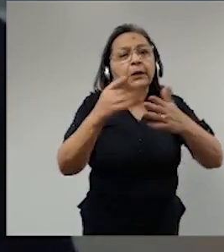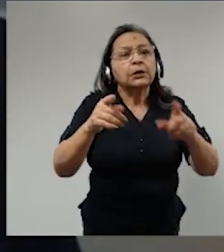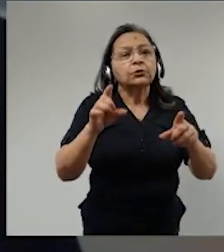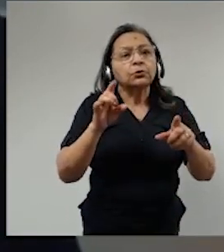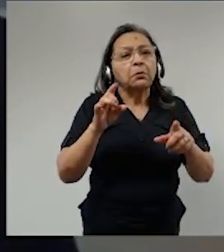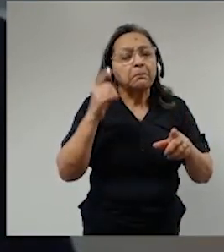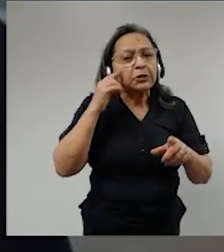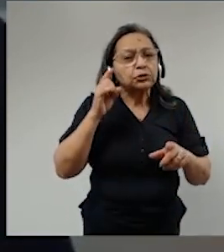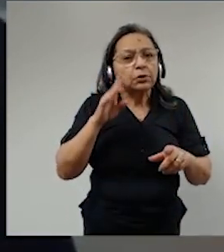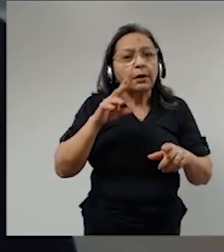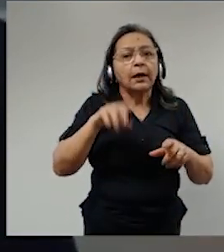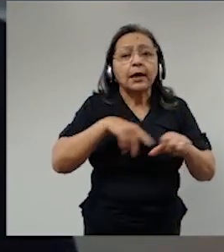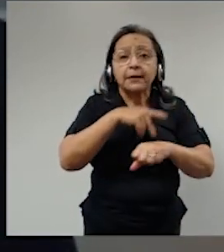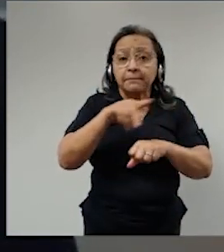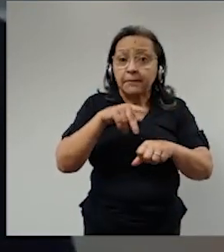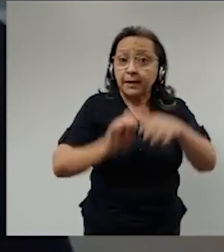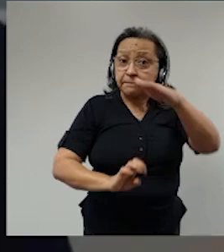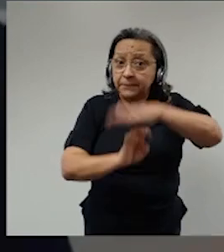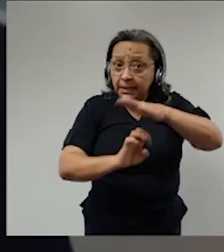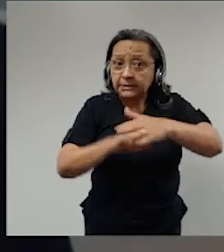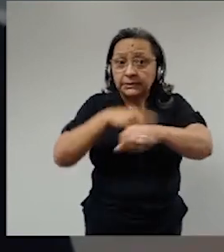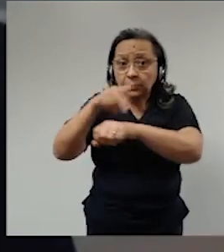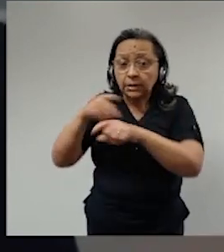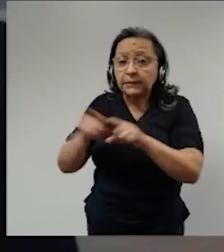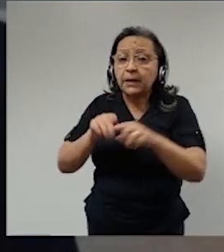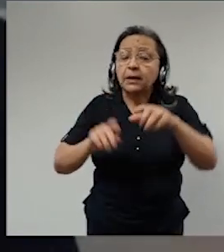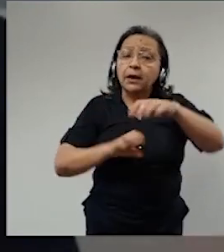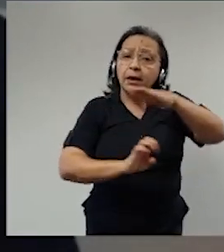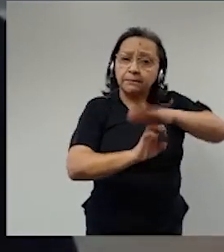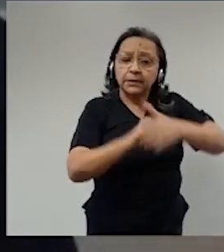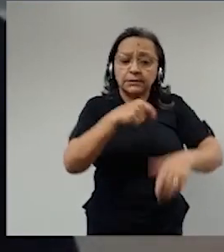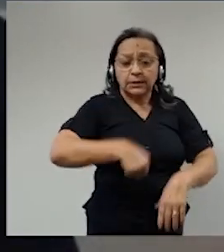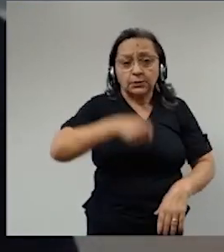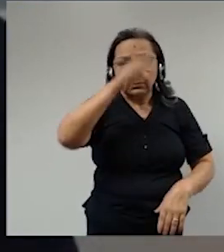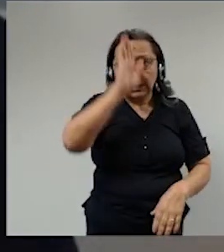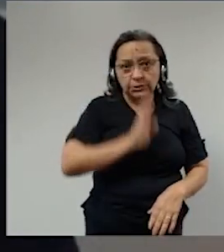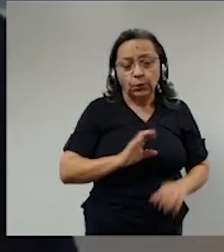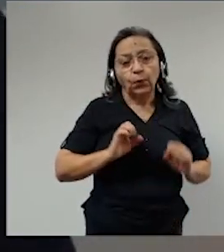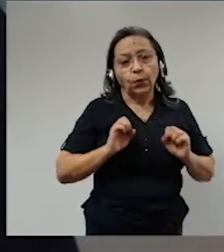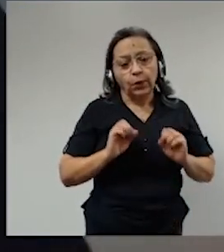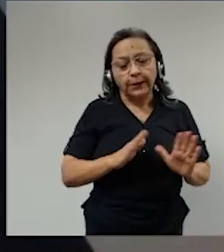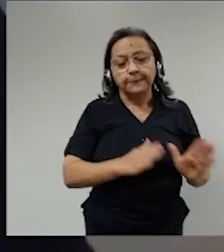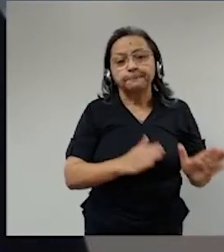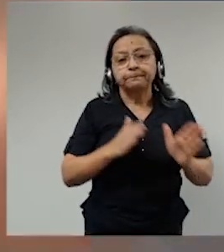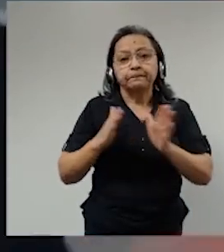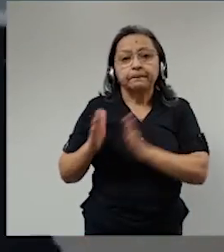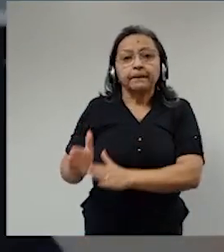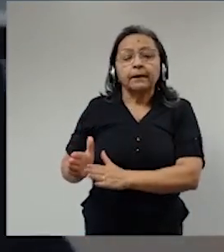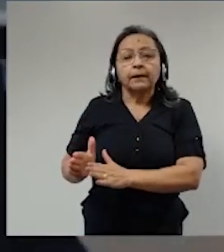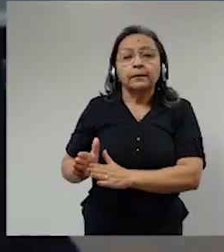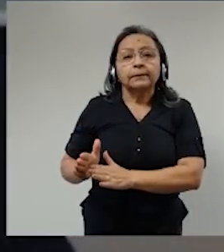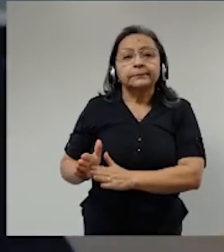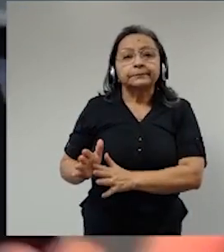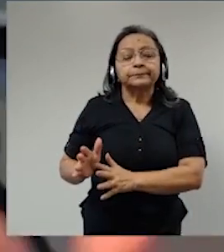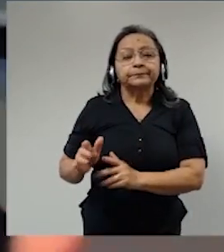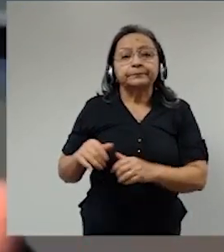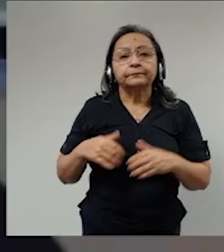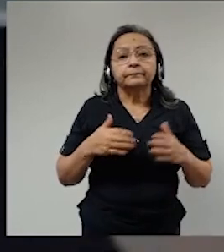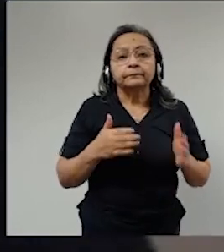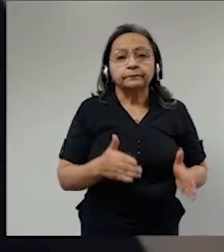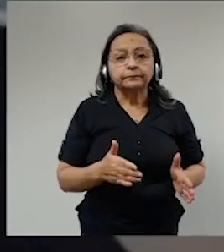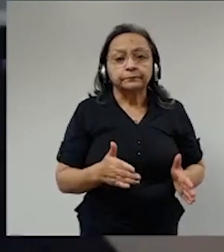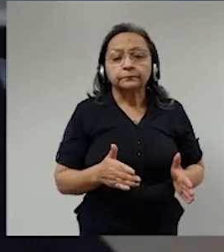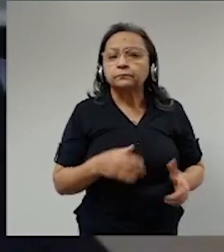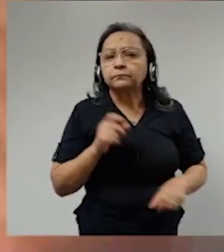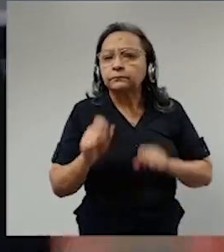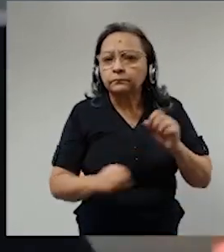empresas internacionais, mas também para empresas nacionais. Muito bem. Dito isto tudo,